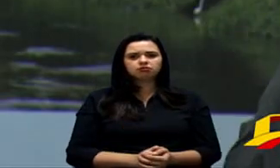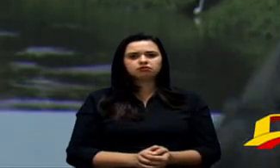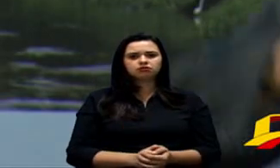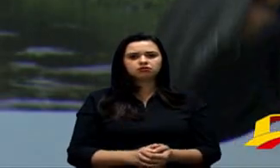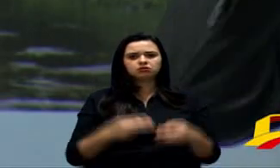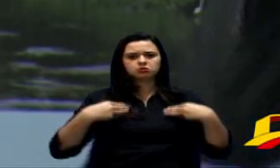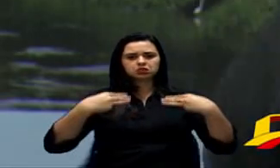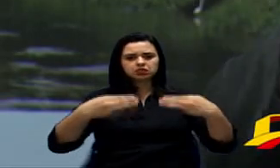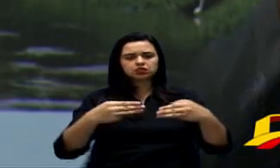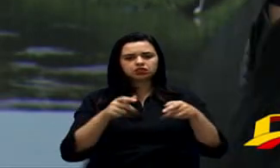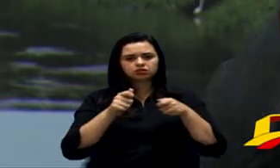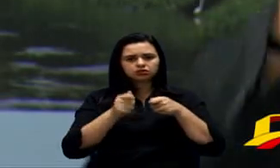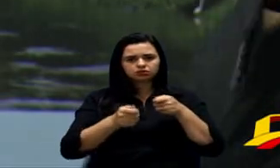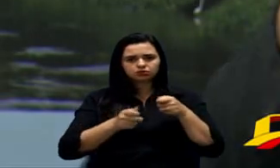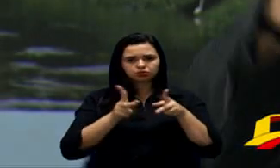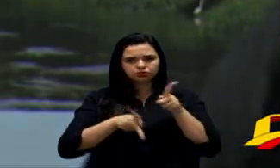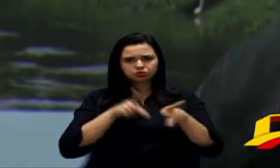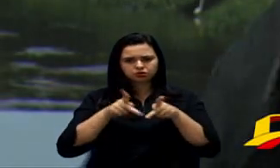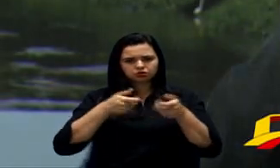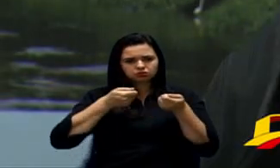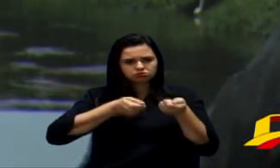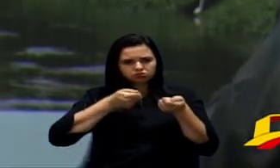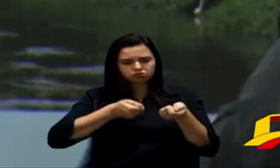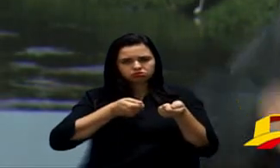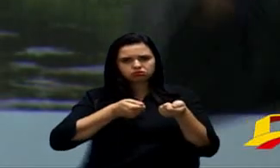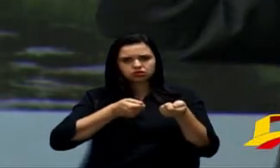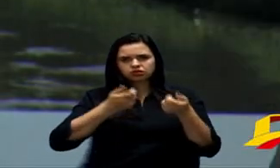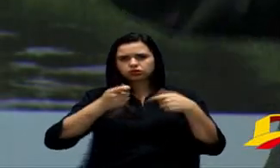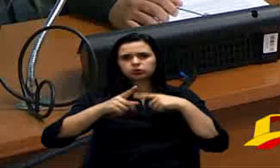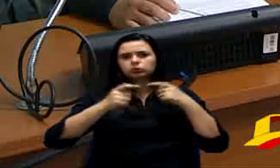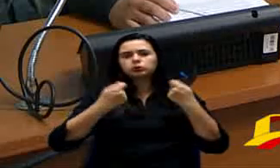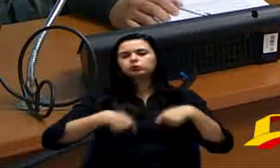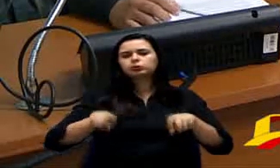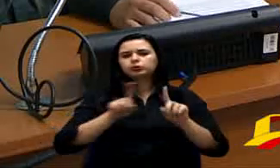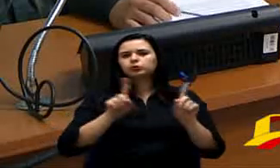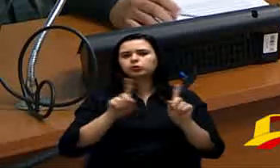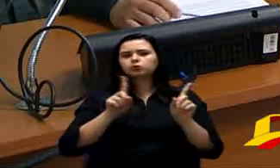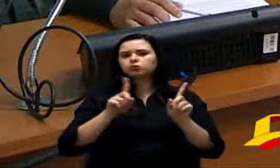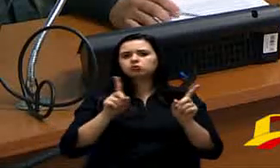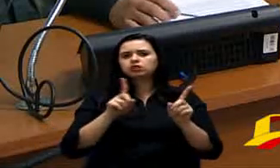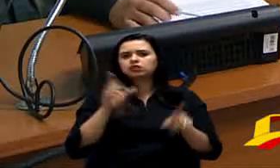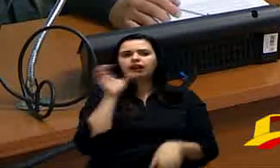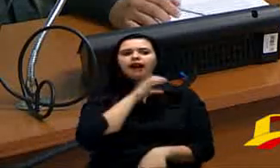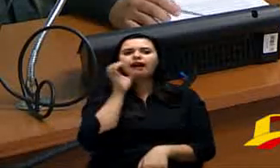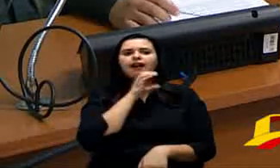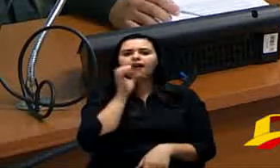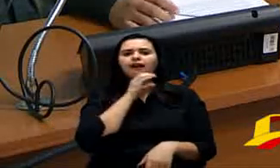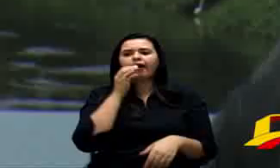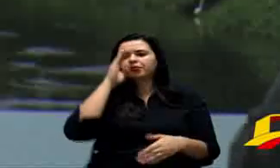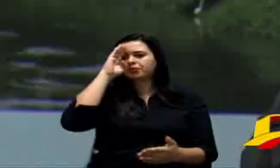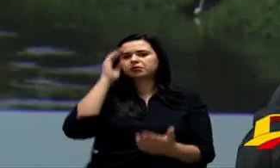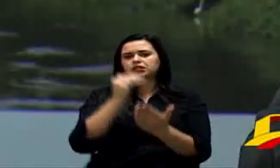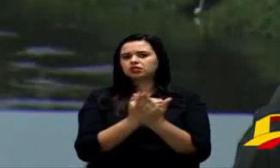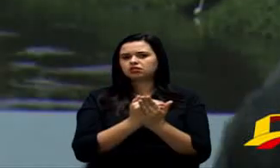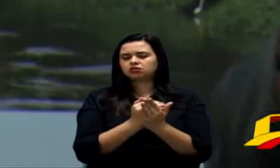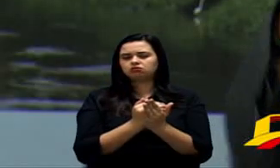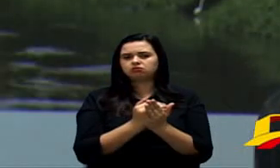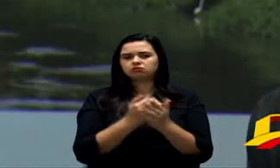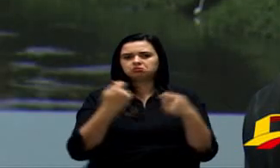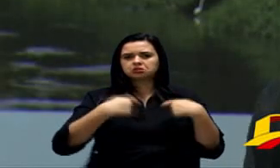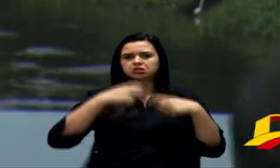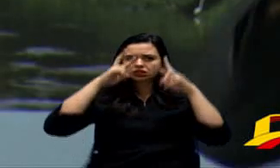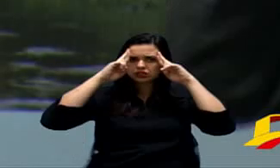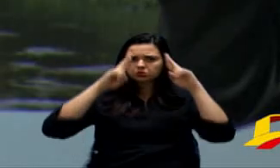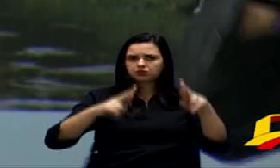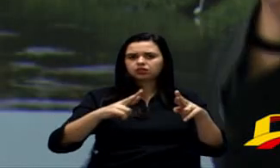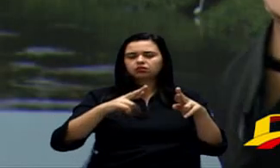não. Isso não deve ser analisado do dia para a noite, não. Ele está lá há 35 anos. Isso tem que ser respeitado. Quando